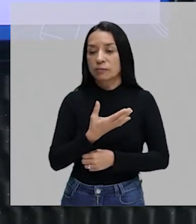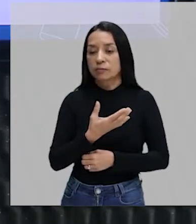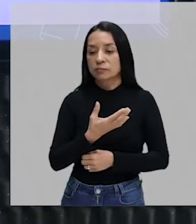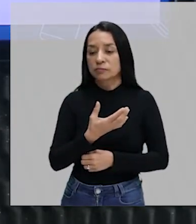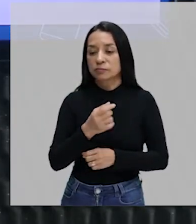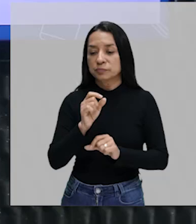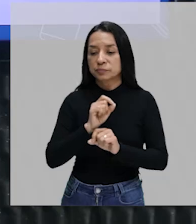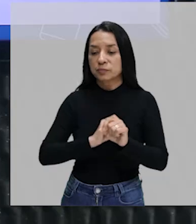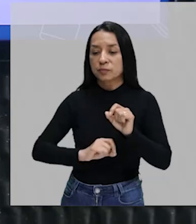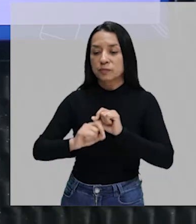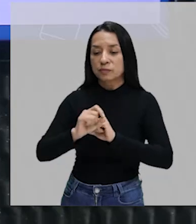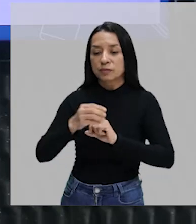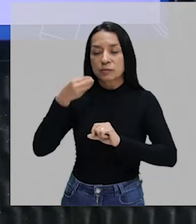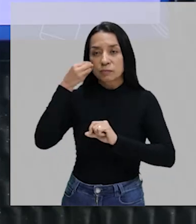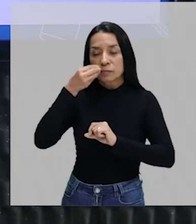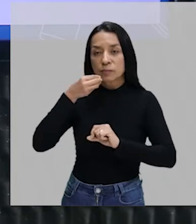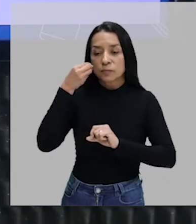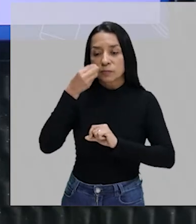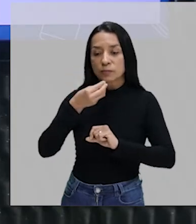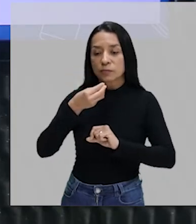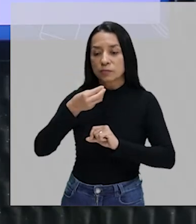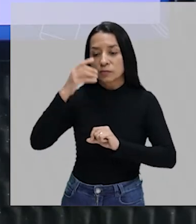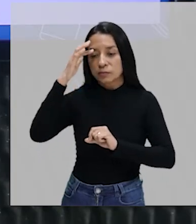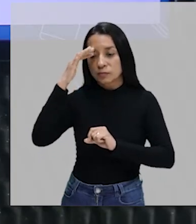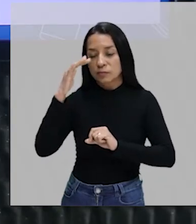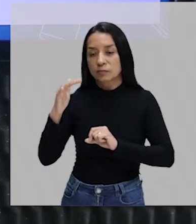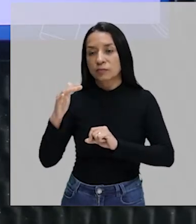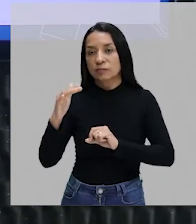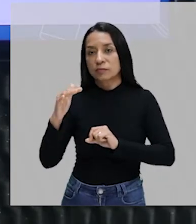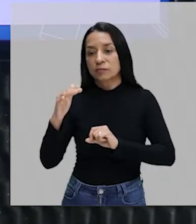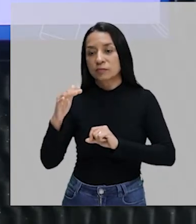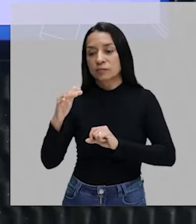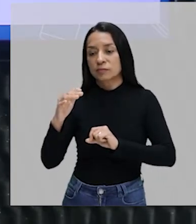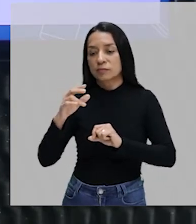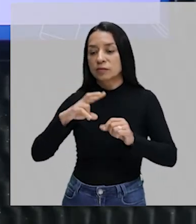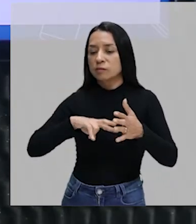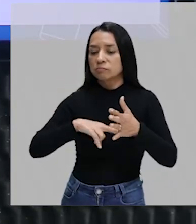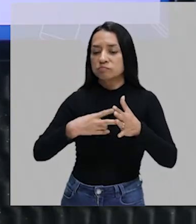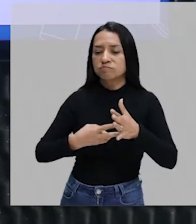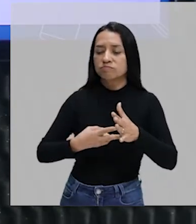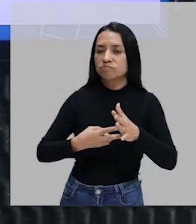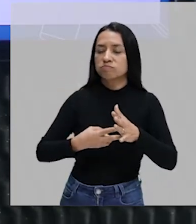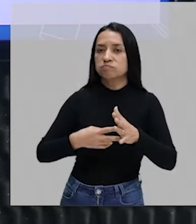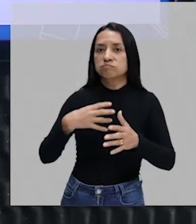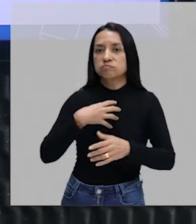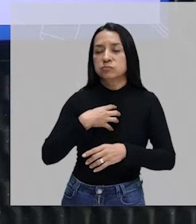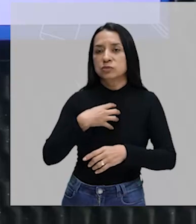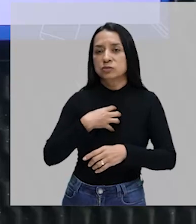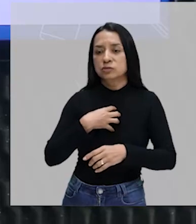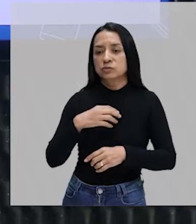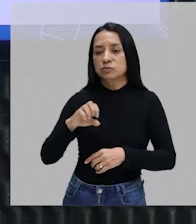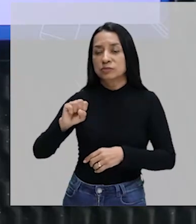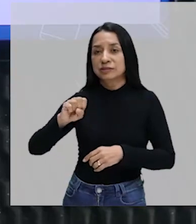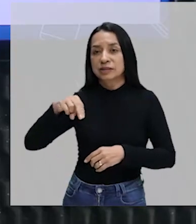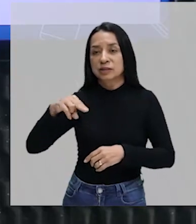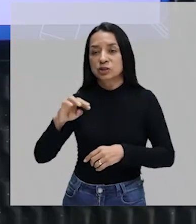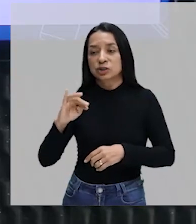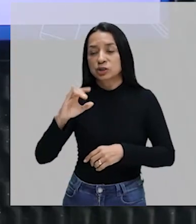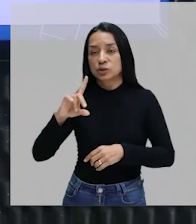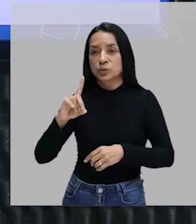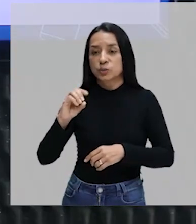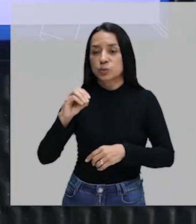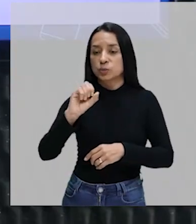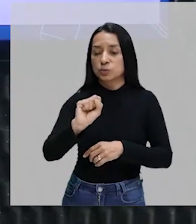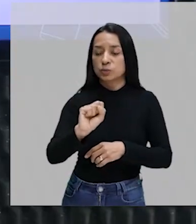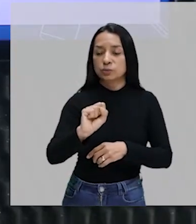que no empirismo as ideias elas estão nos sentidos. Sentidos, necessariamente,